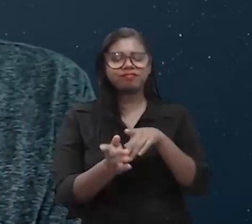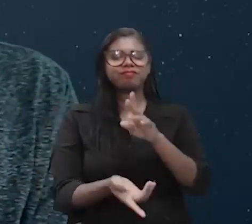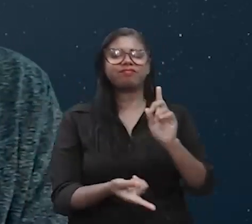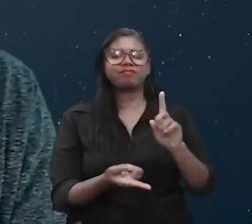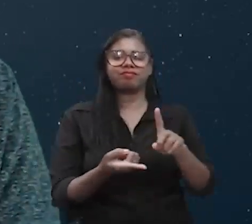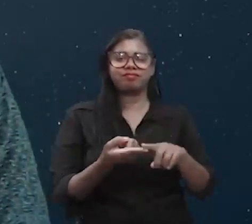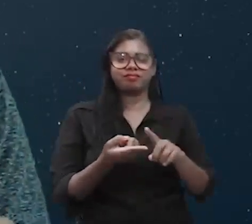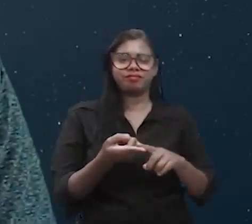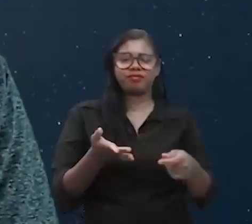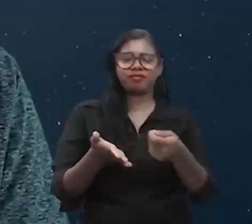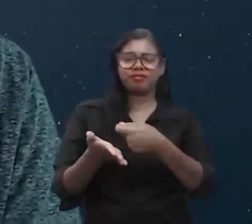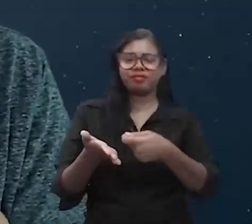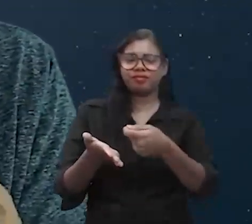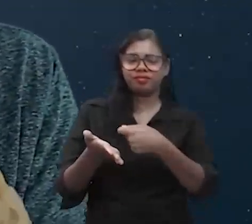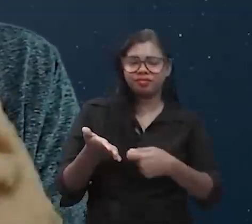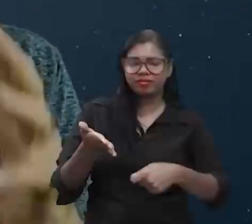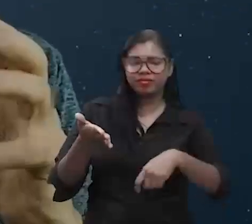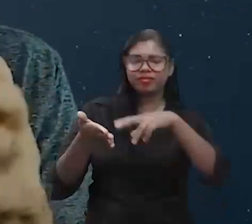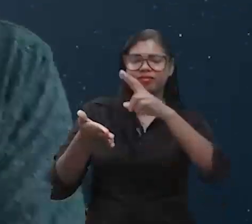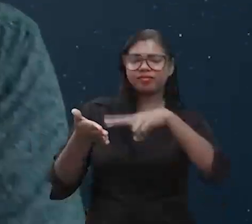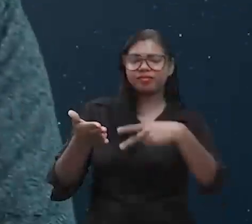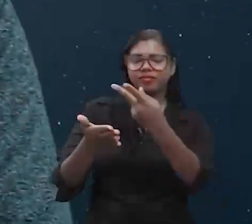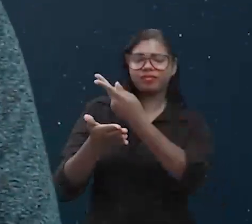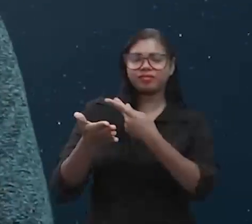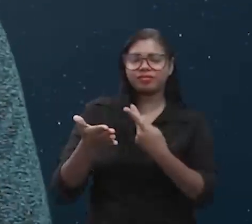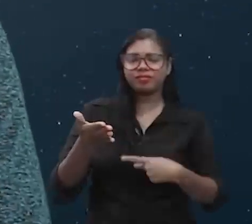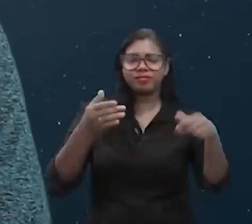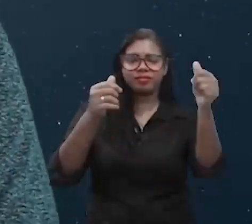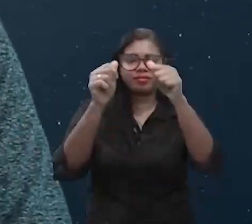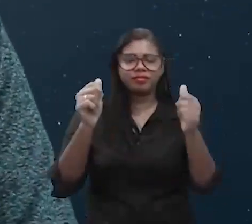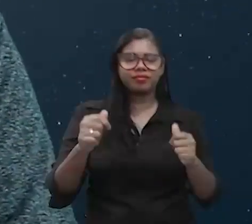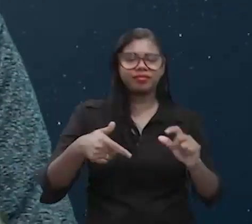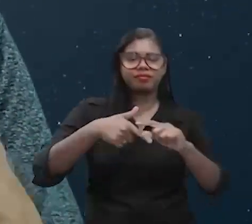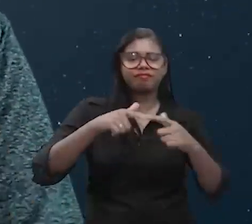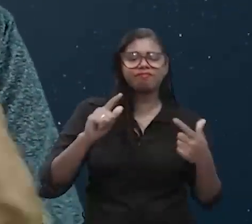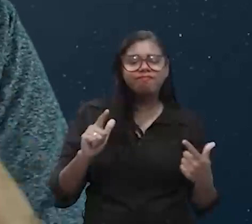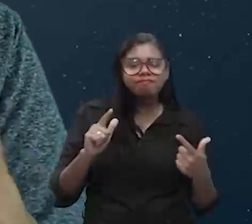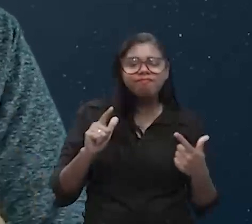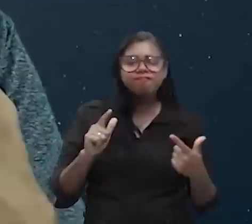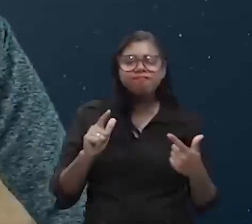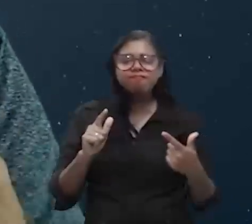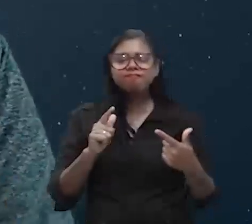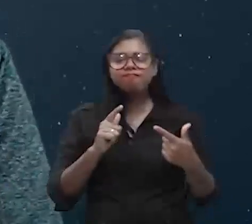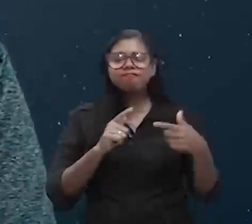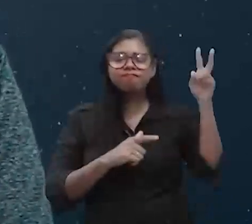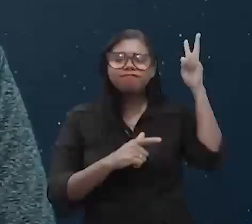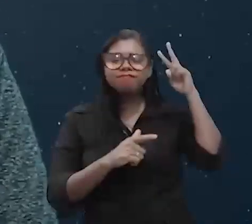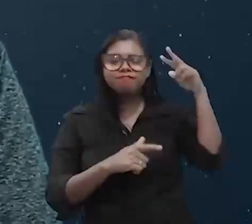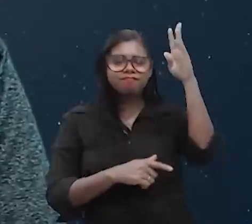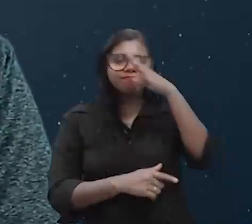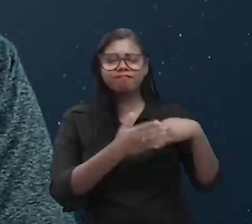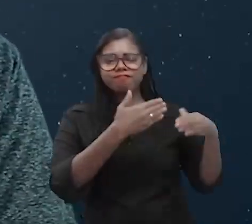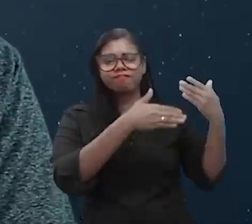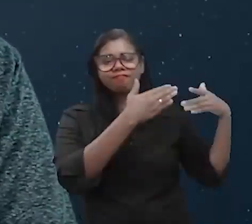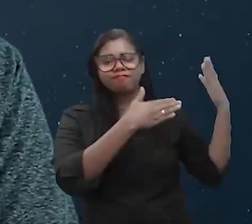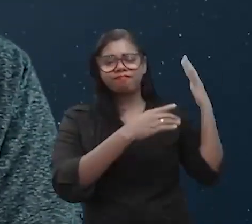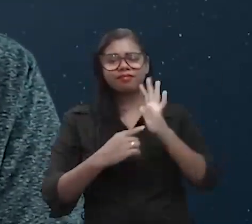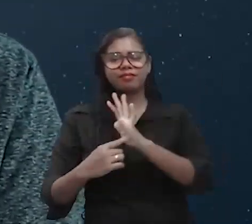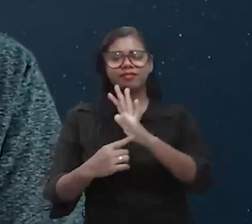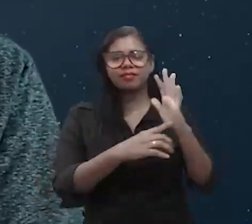escritores e pintores, etc., eles se inspiraram nesse período, sabe? Eles se movimentaram muito no sentido